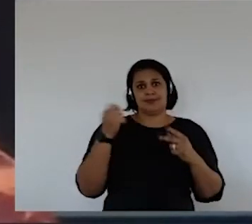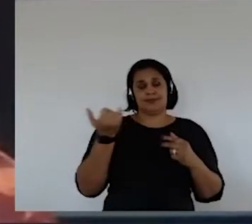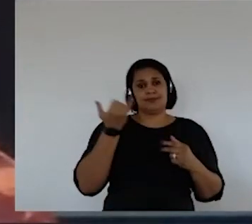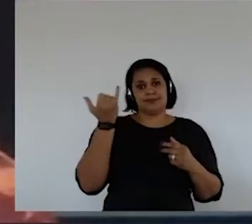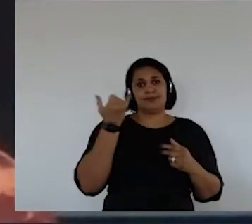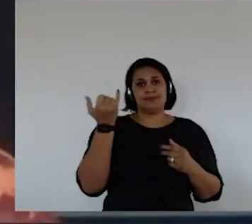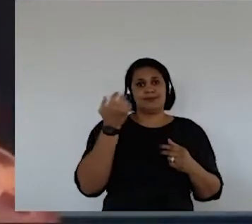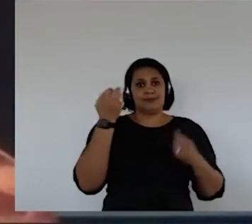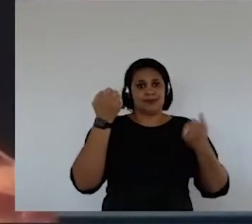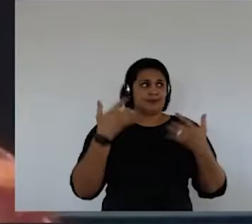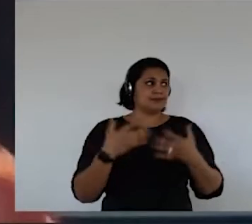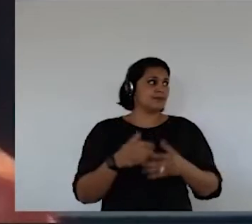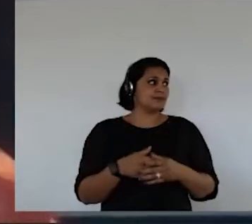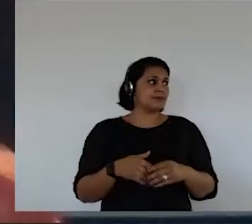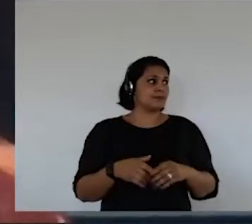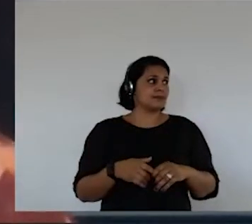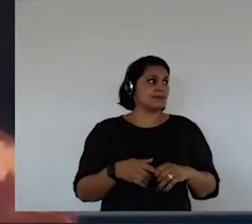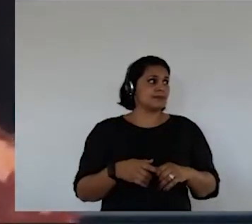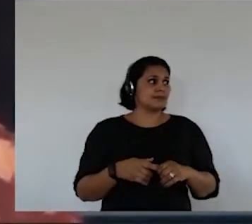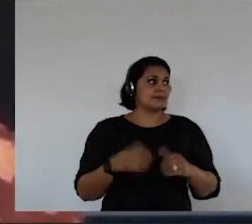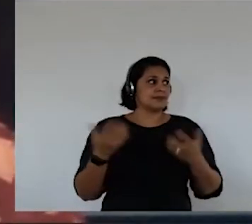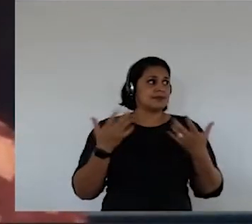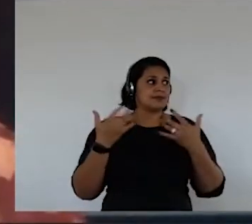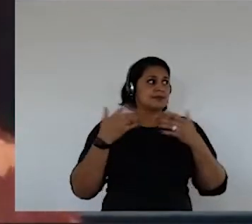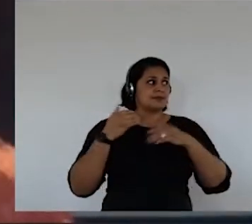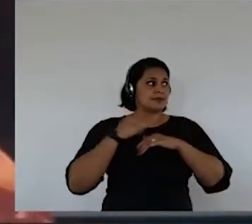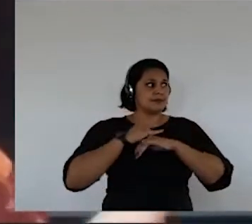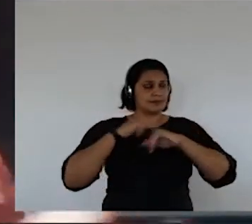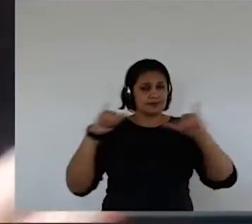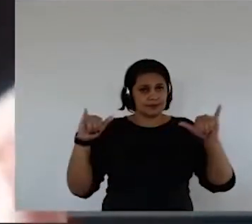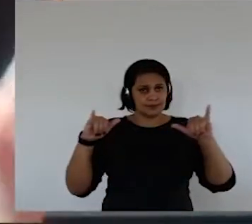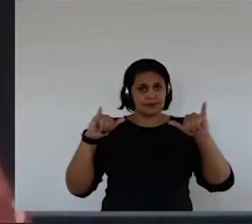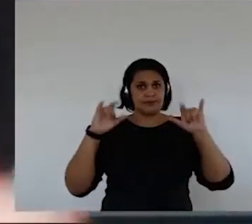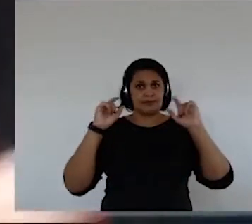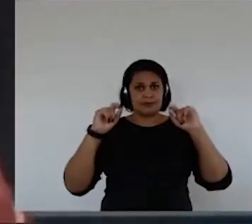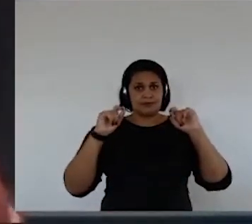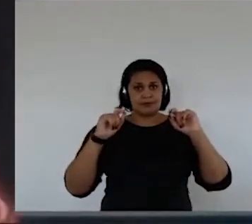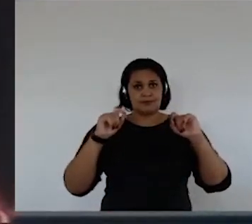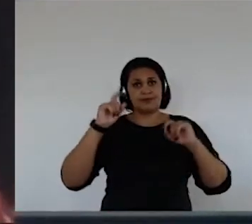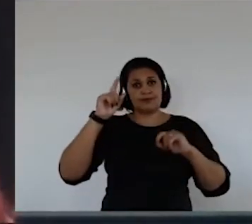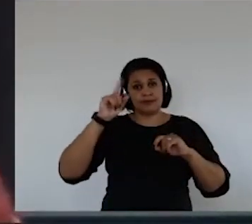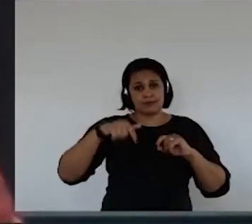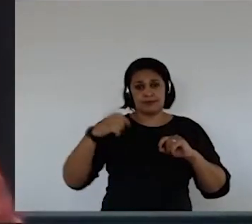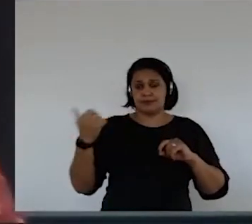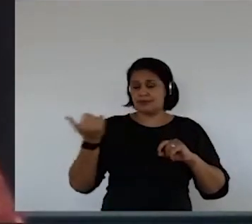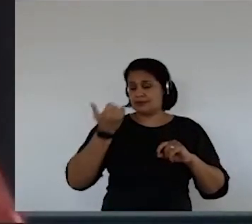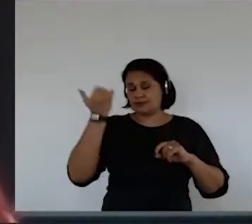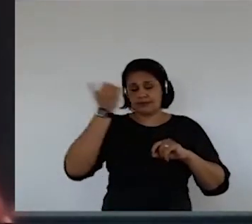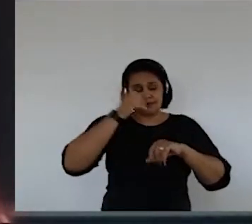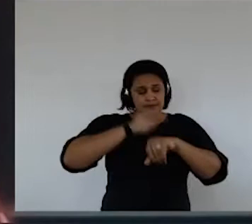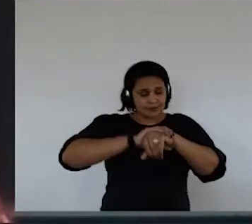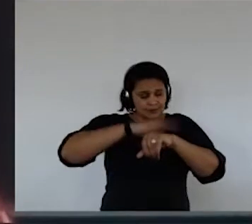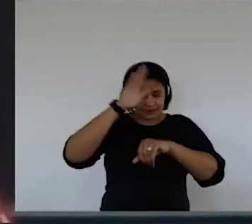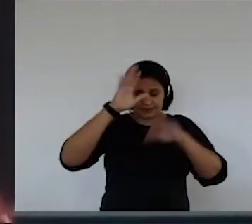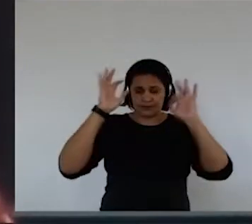para trazer para a gente. Eu queria dizer a vocês que é extremamente importante que a